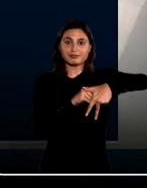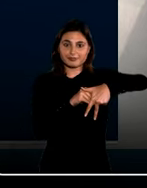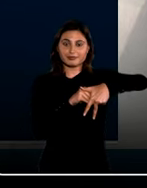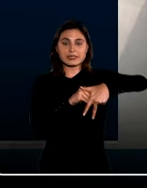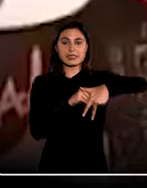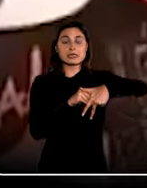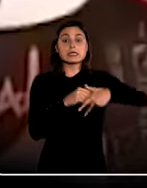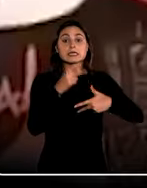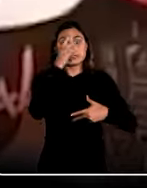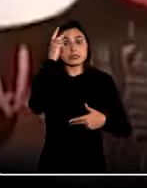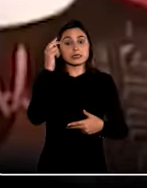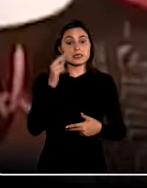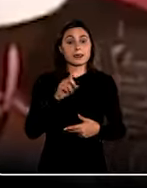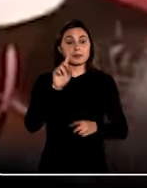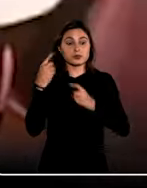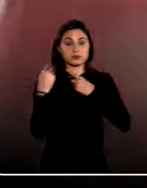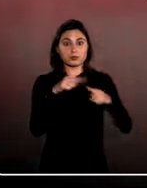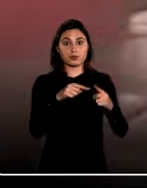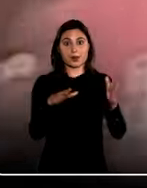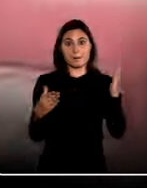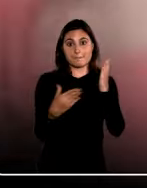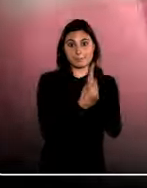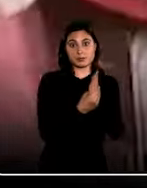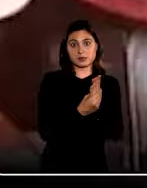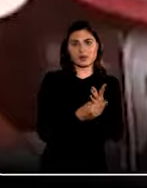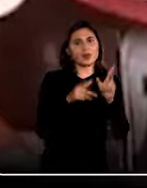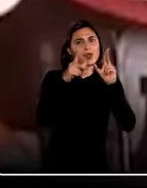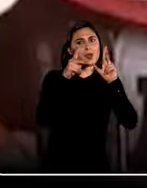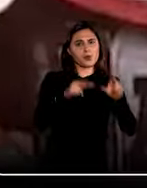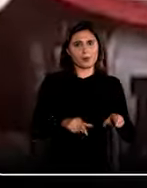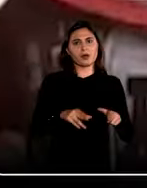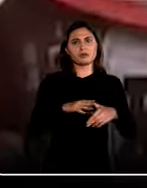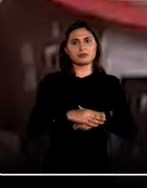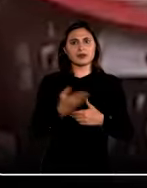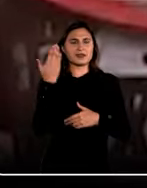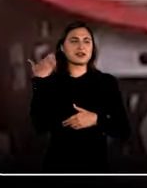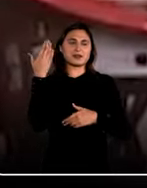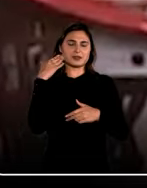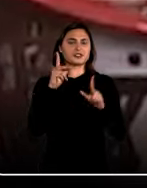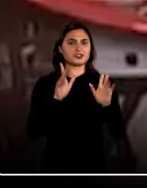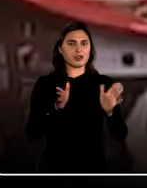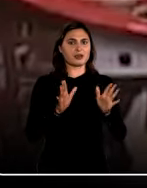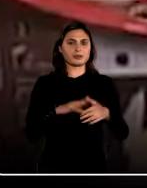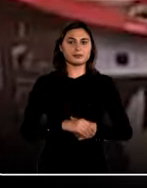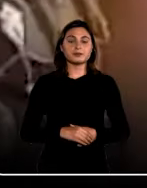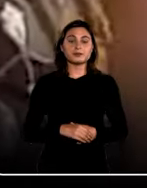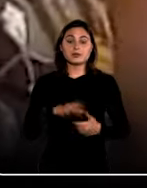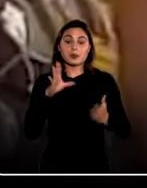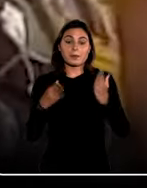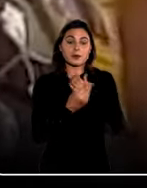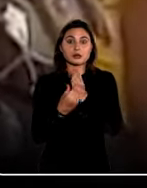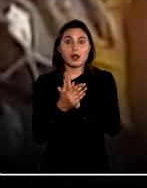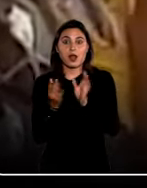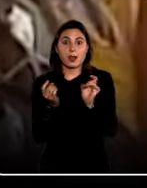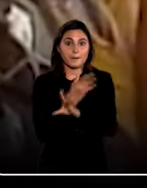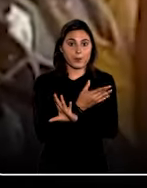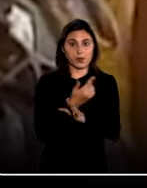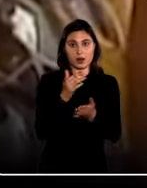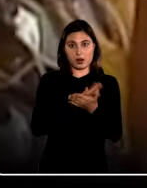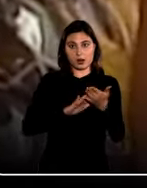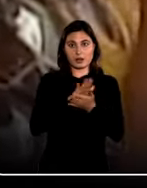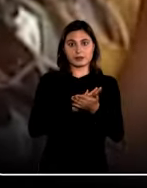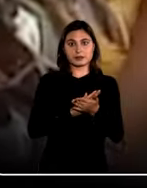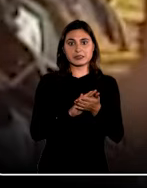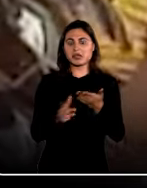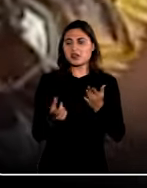de descaminho quando o acusado já foi processado pelo mesmo delito Ainda que os outros processos não estejam concluídos e